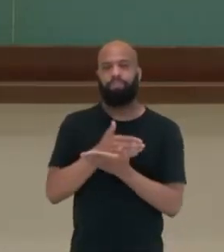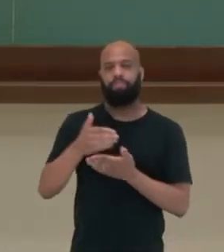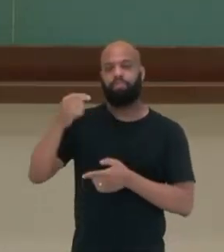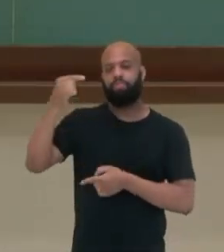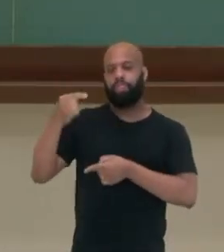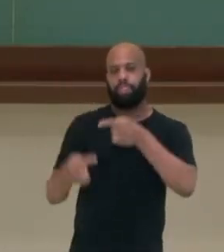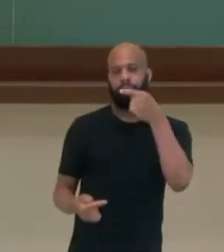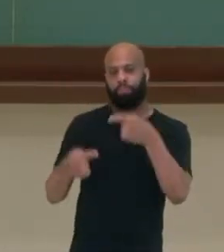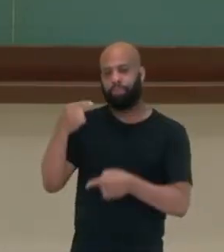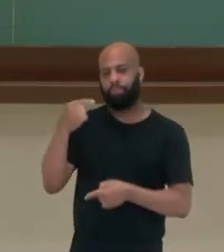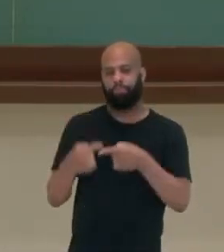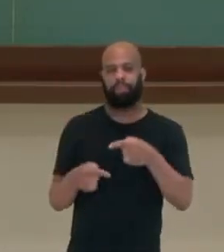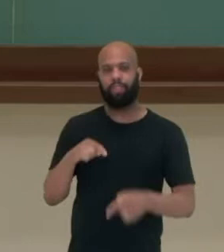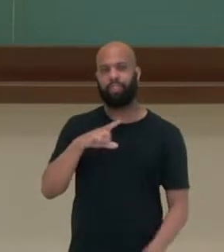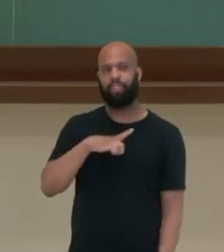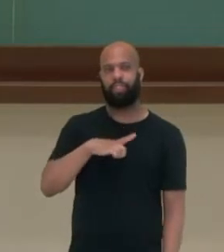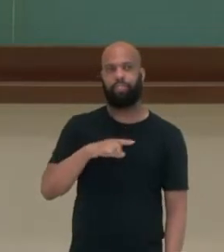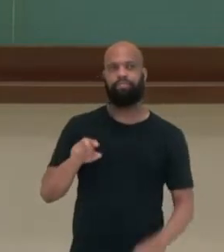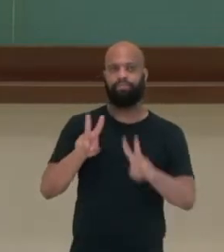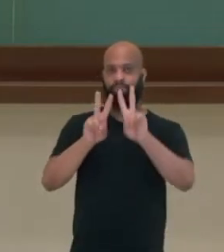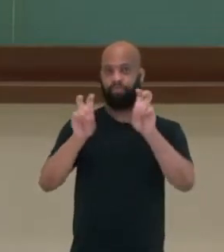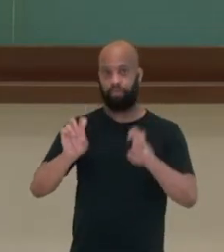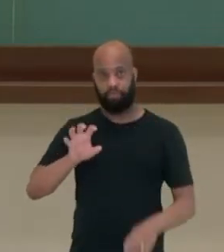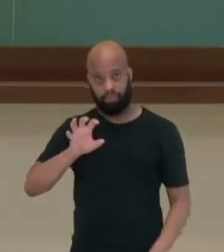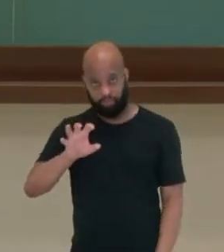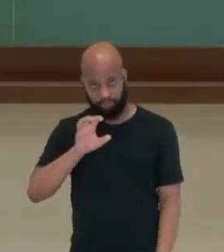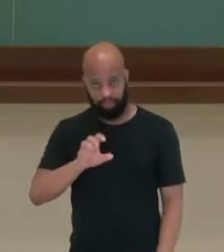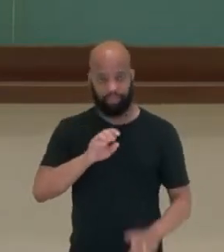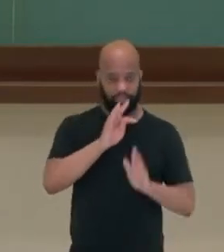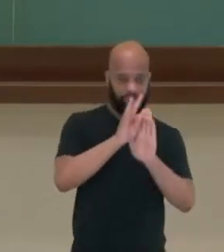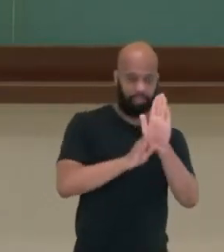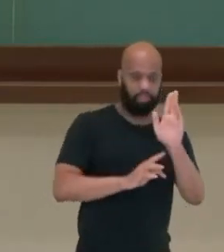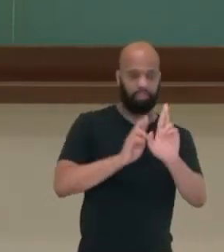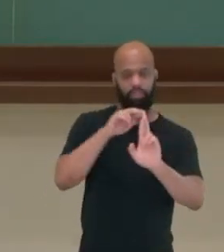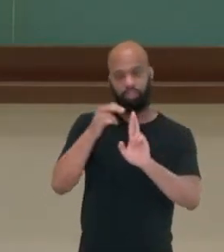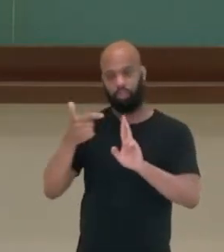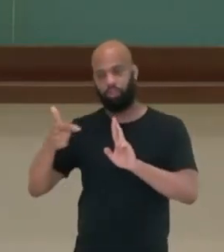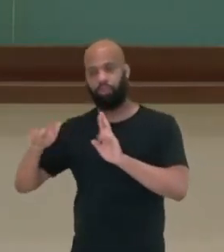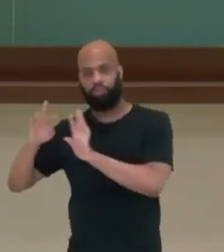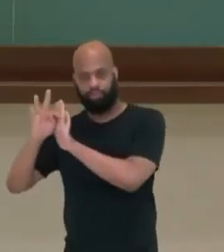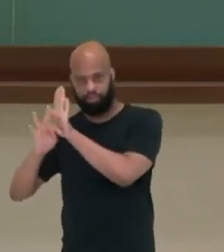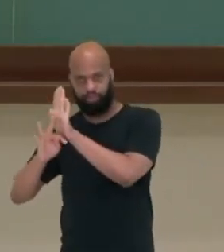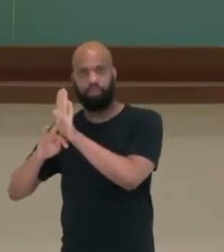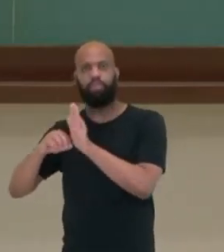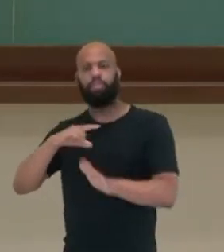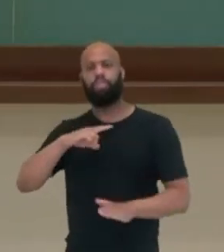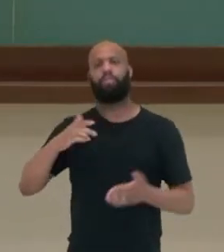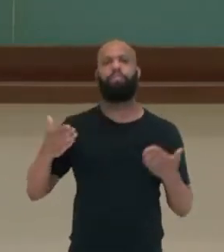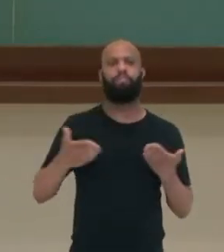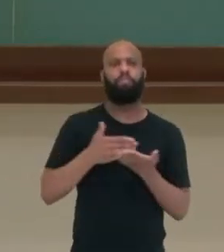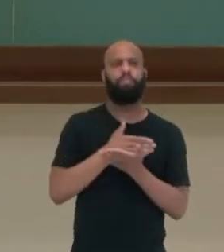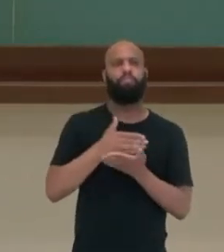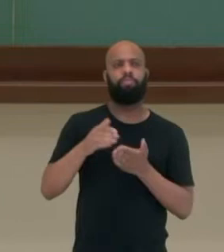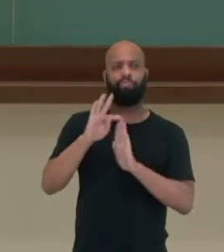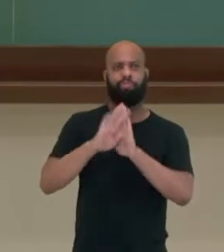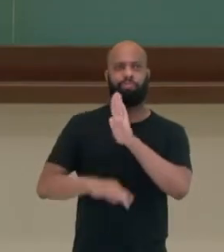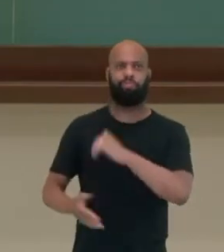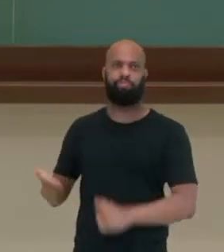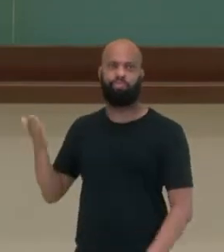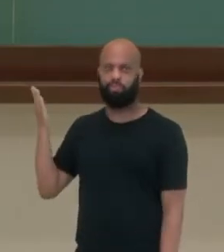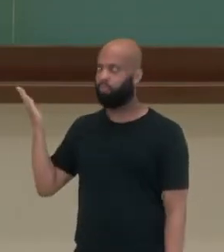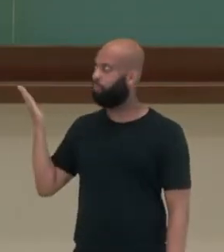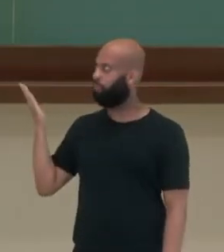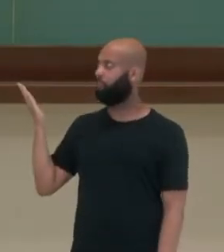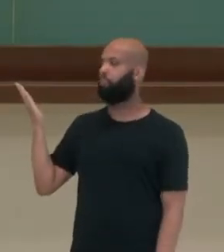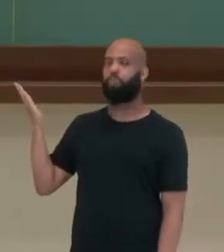discussão sobre a paródia, a intertextualidade, nós vamos iniciar então vendo esse texto aqui